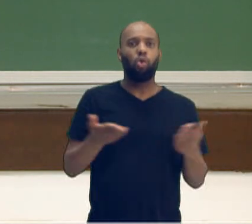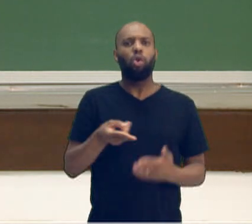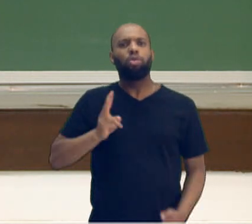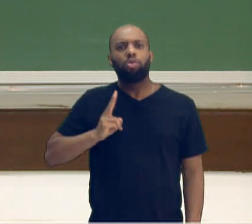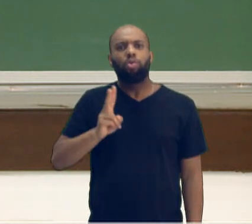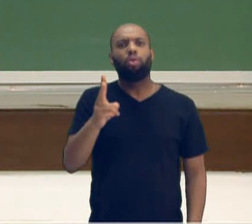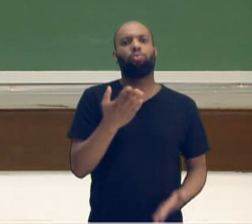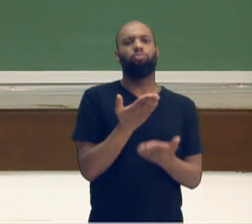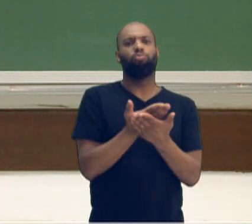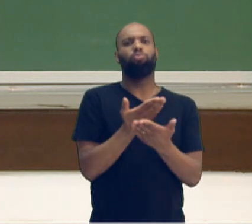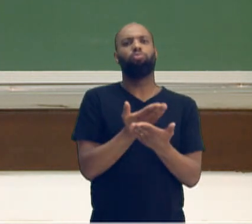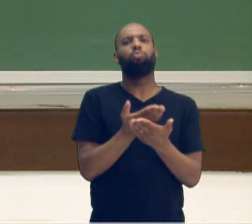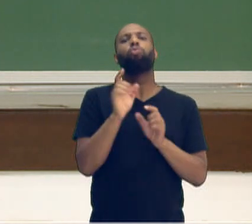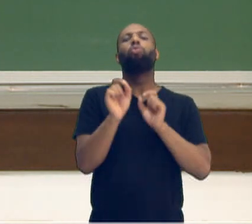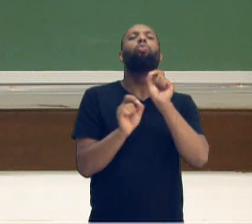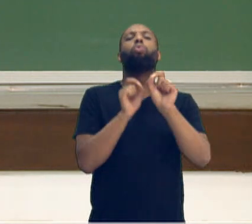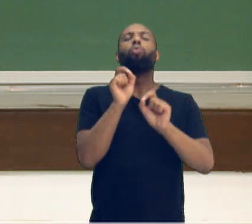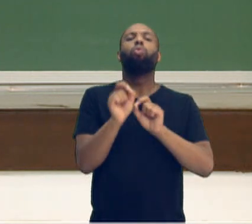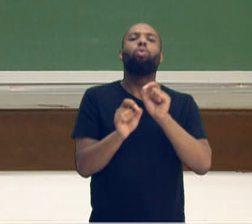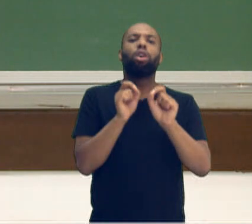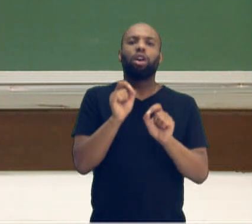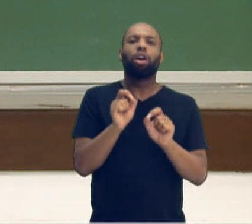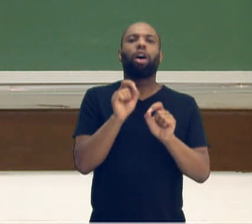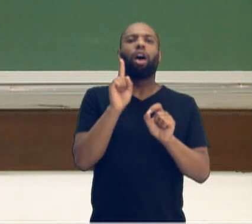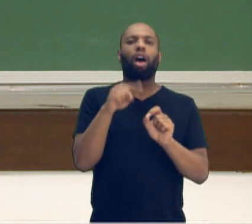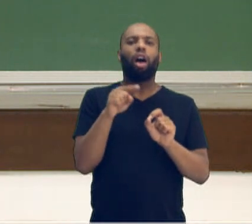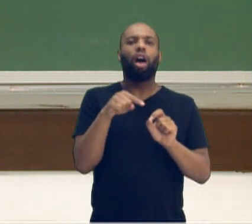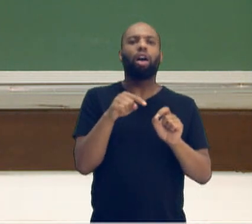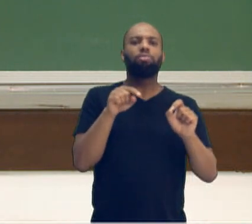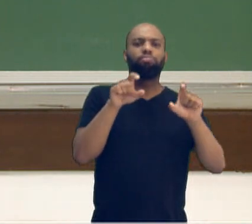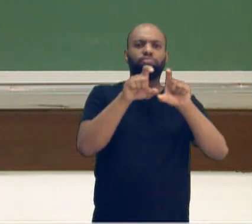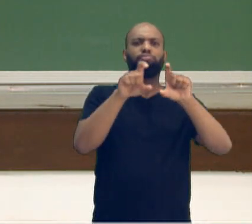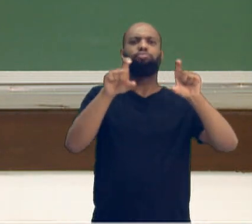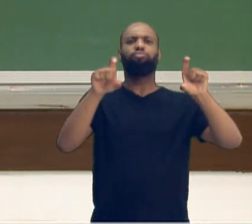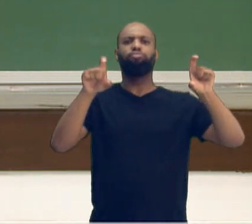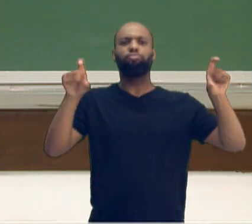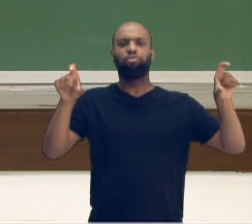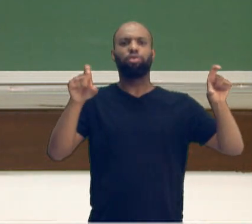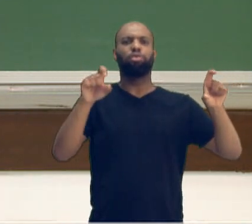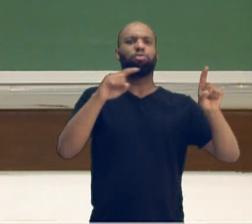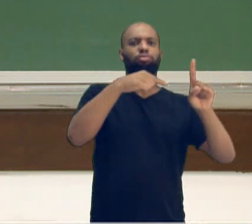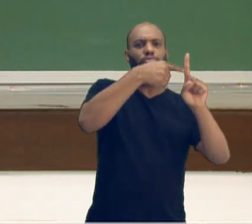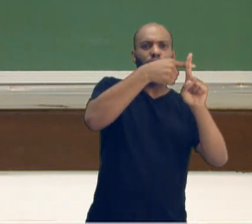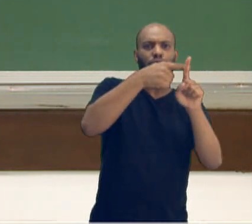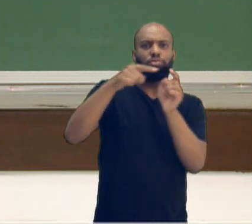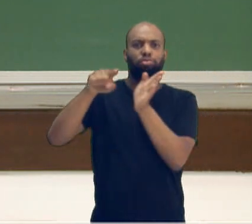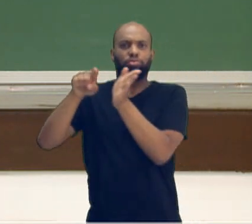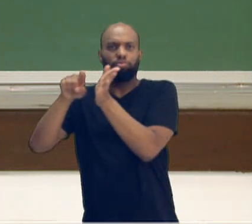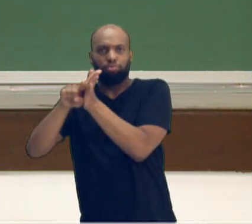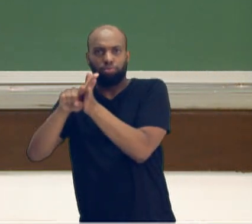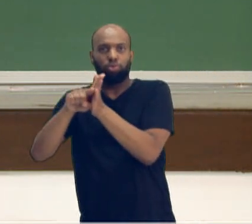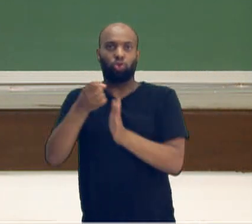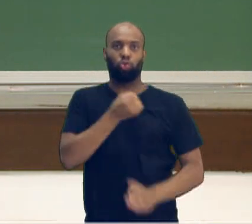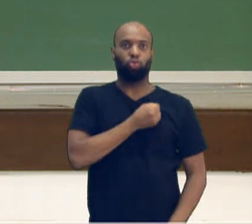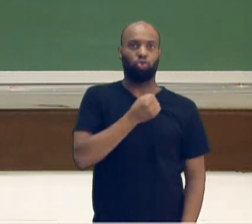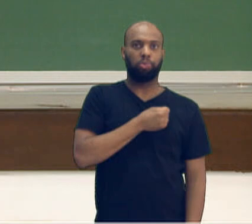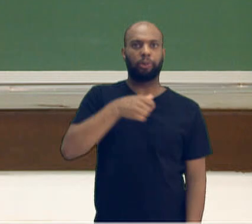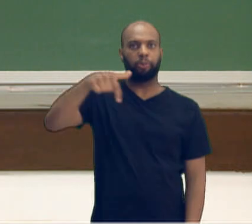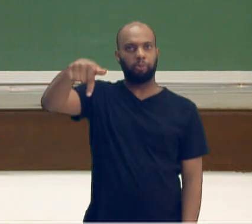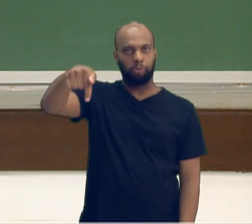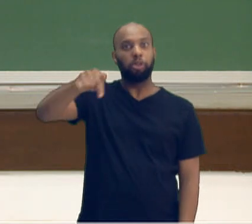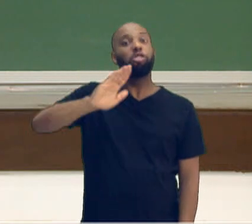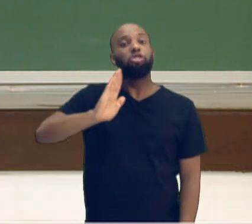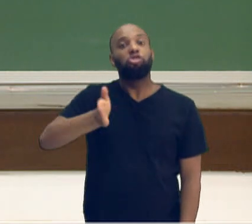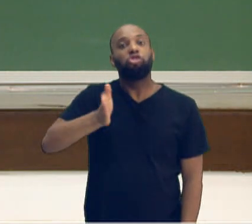nos nossos estudos de operações com números racionais positivos e negativos. Vocês já viram bastante